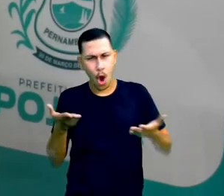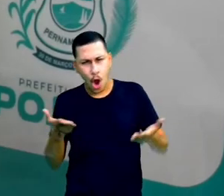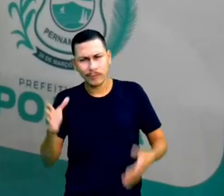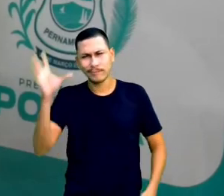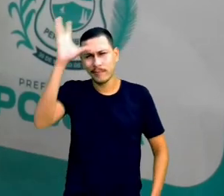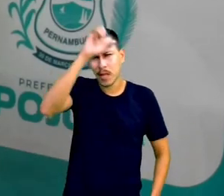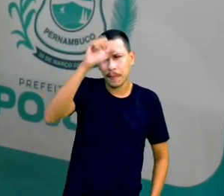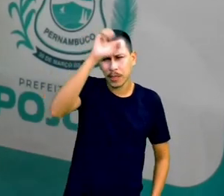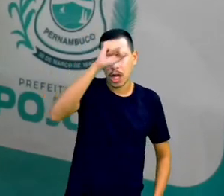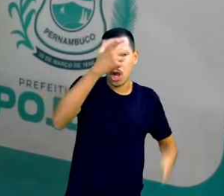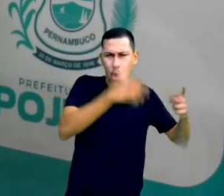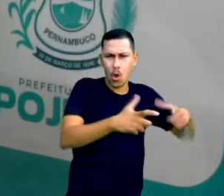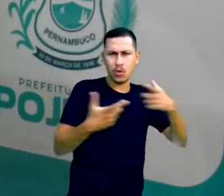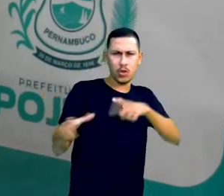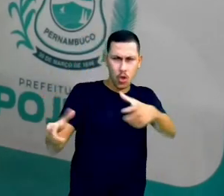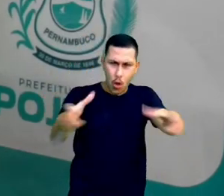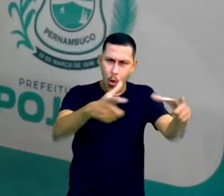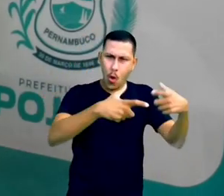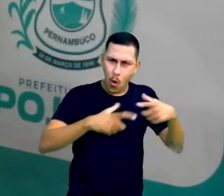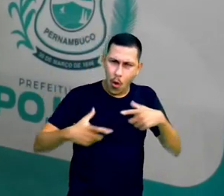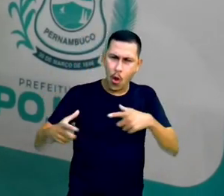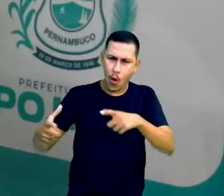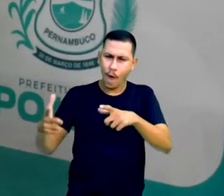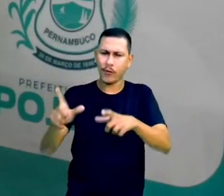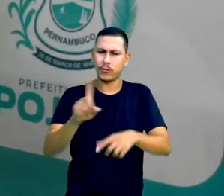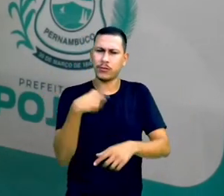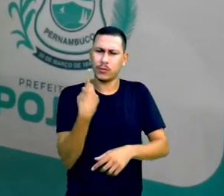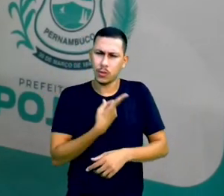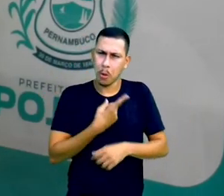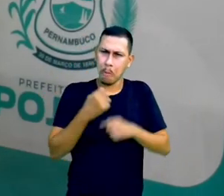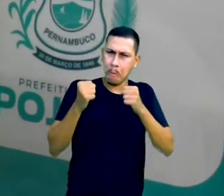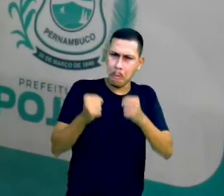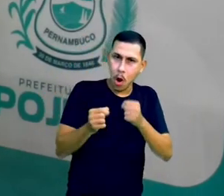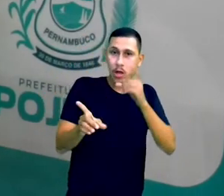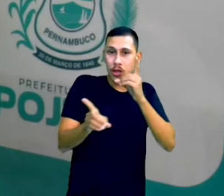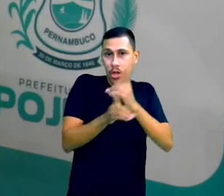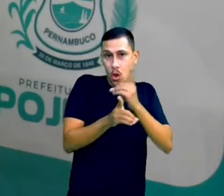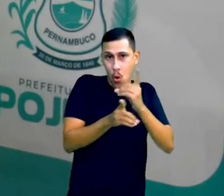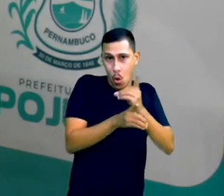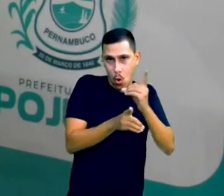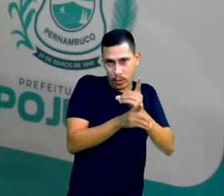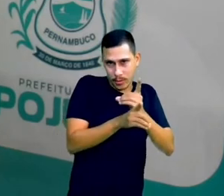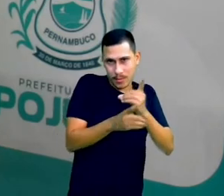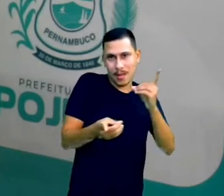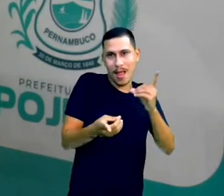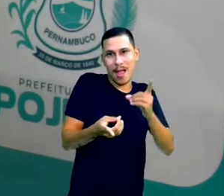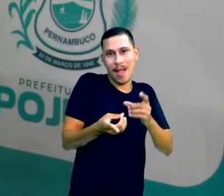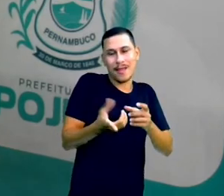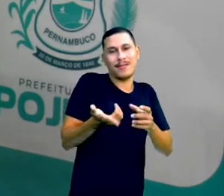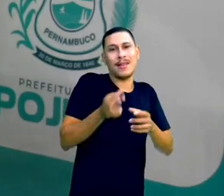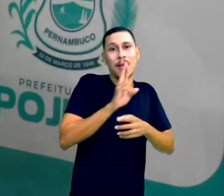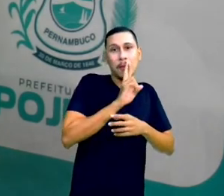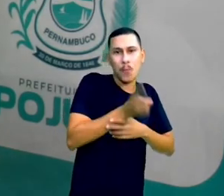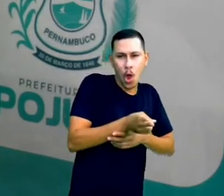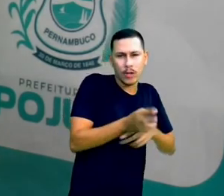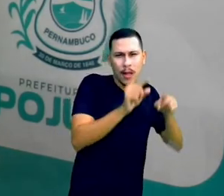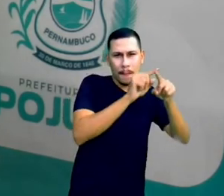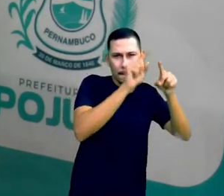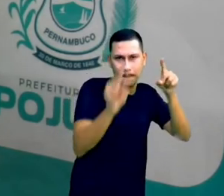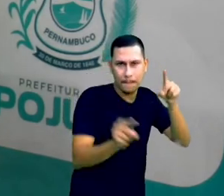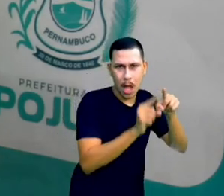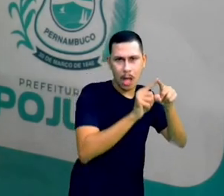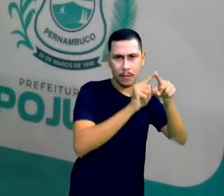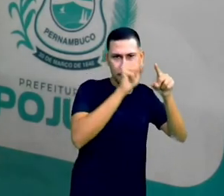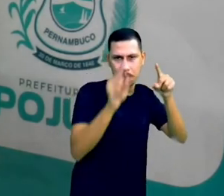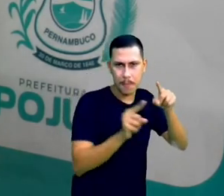agora de alguns lugares onde a gente encontra o resultado desse ciclo hidrológico, certo? Nós vamos falar